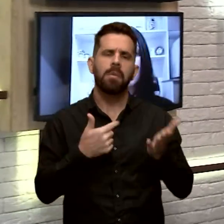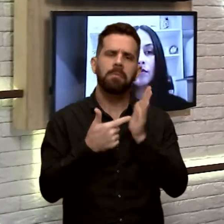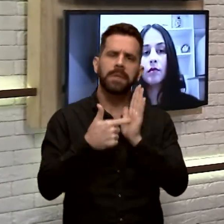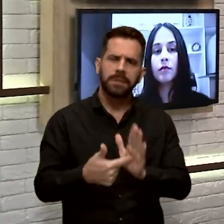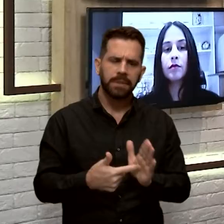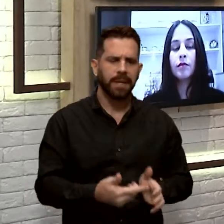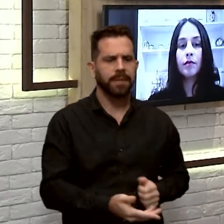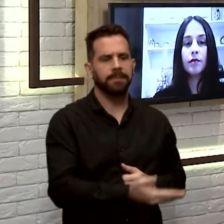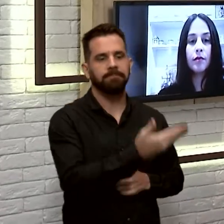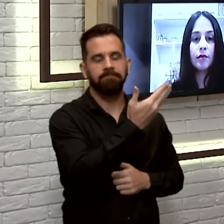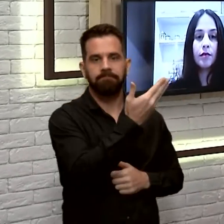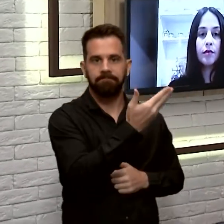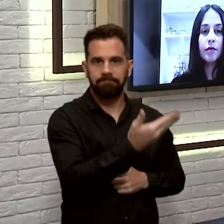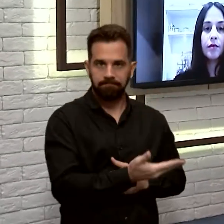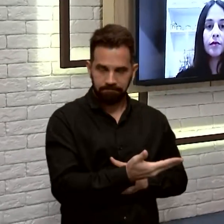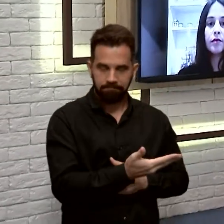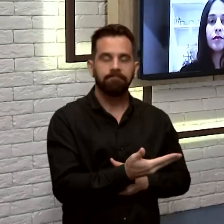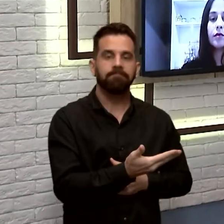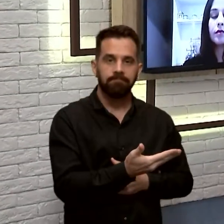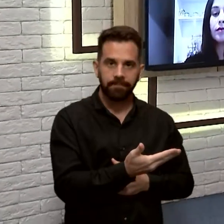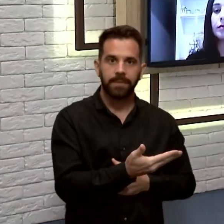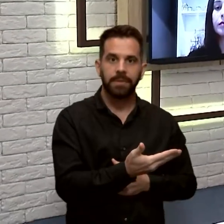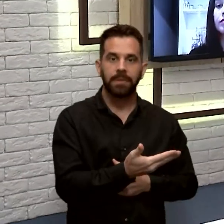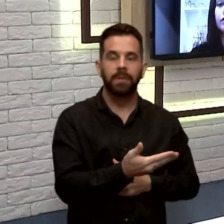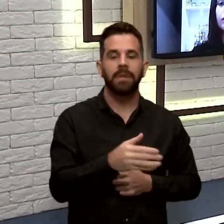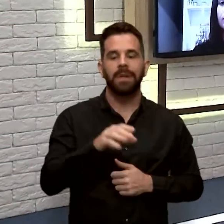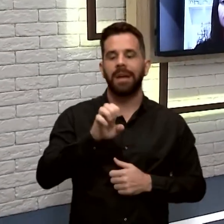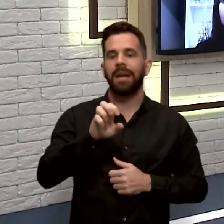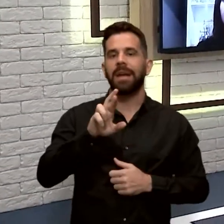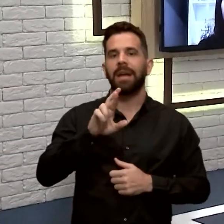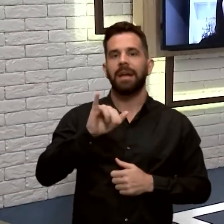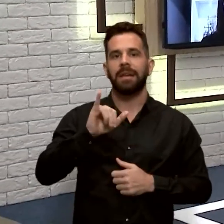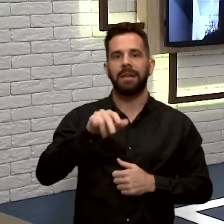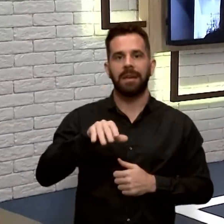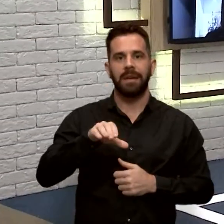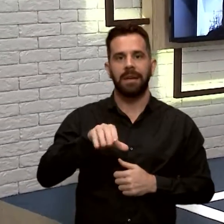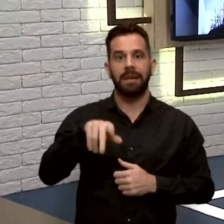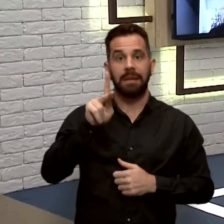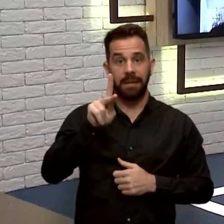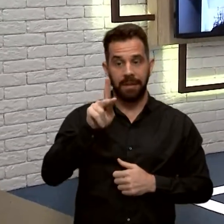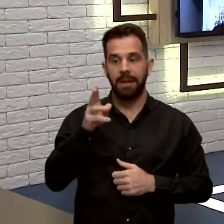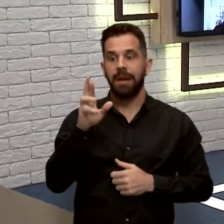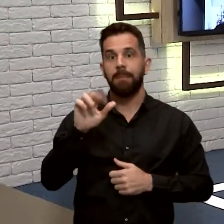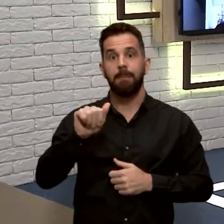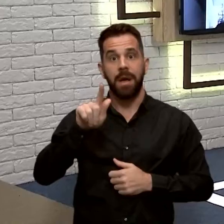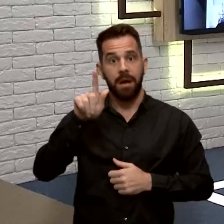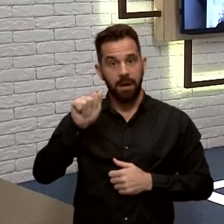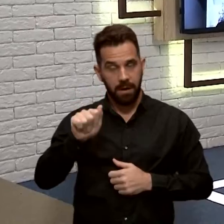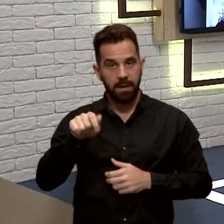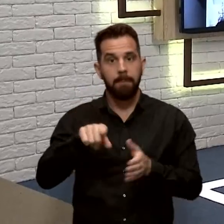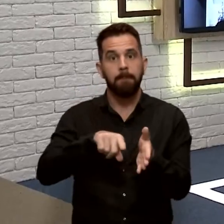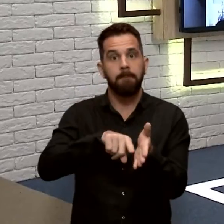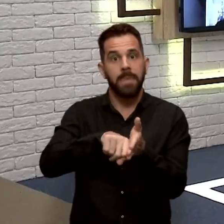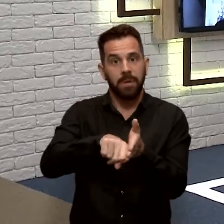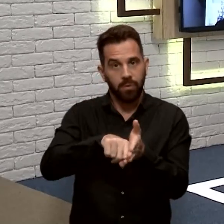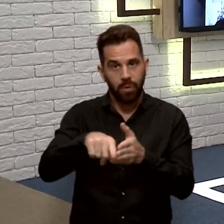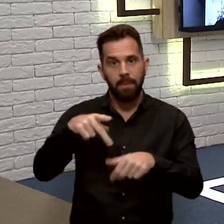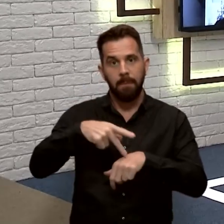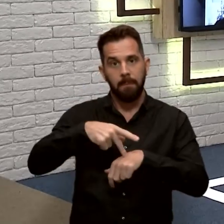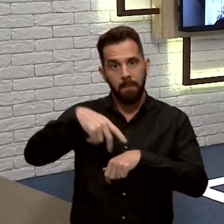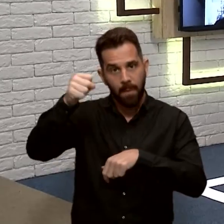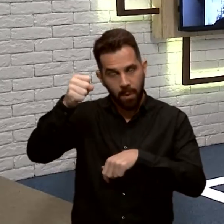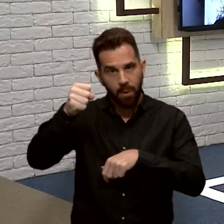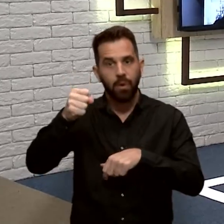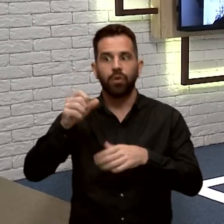interessante. Bem-vindos! Tá aqui com a gente Eric Braga, pesquisador do Programa de Pós-Graduação Interdisciplinar em